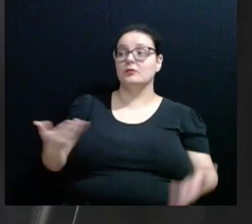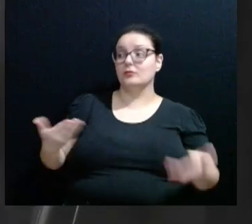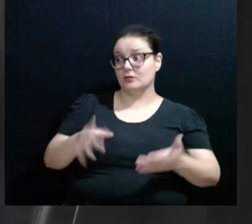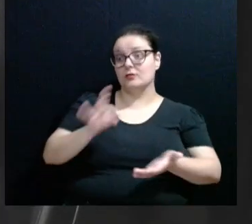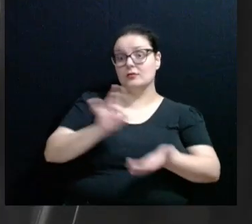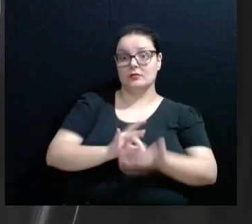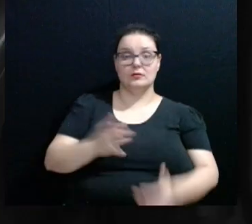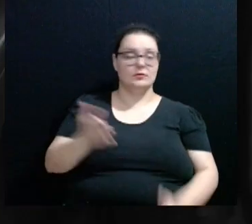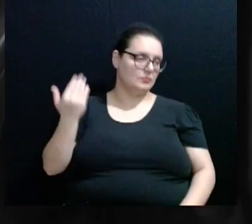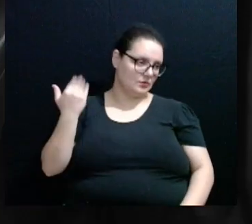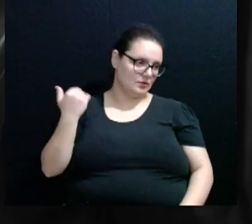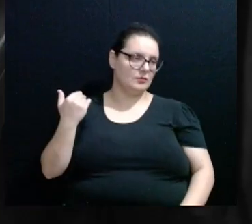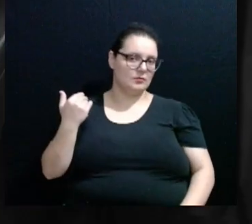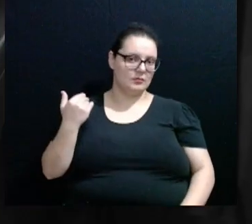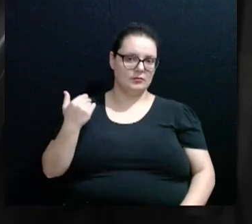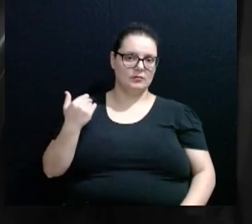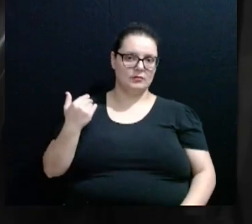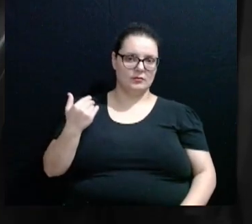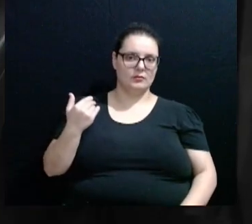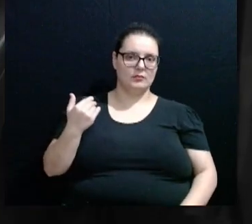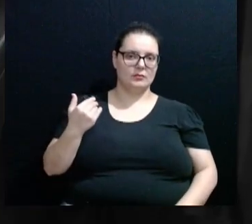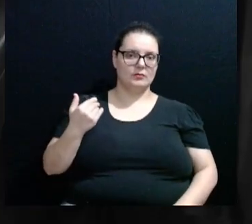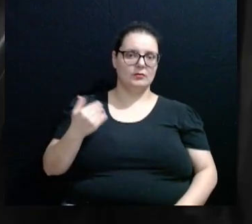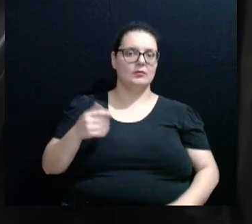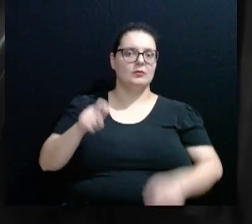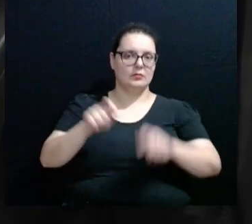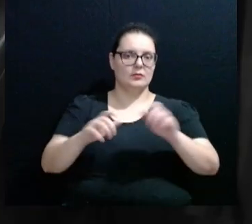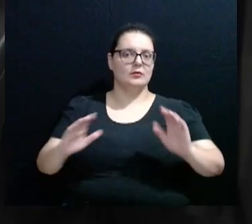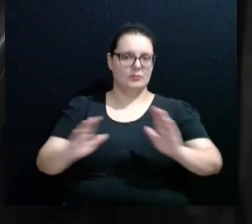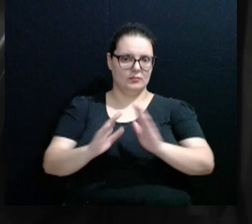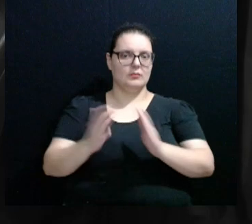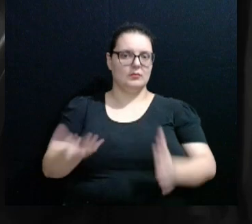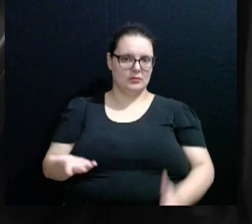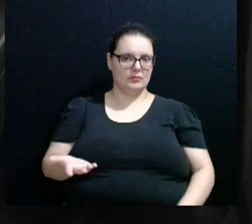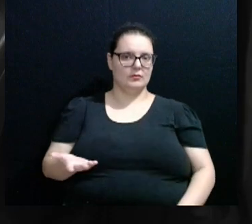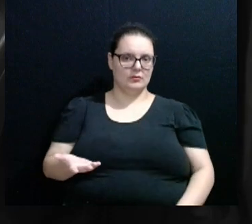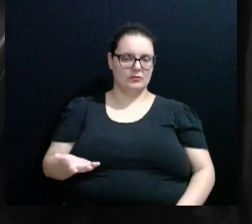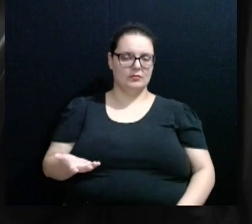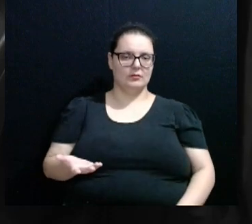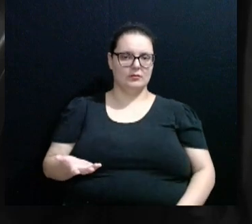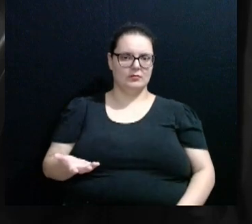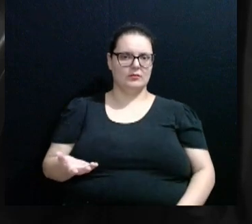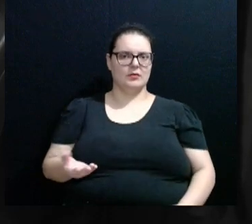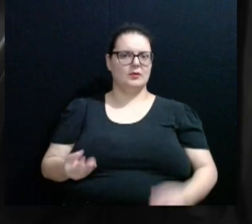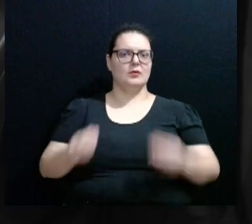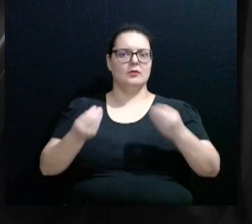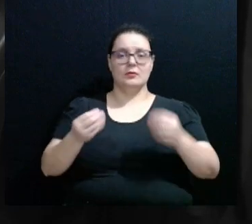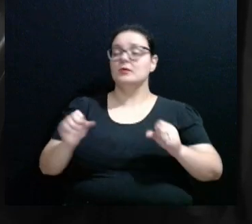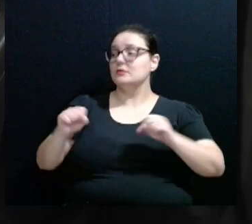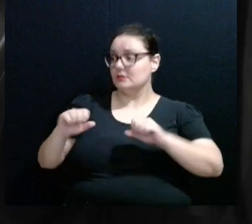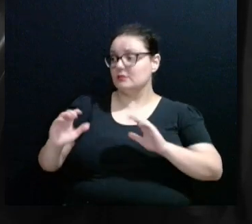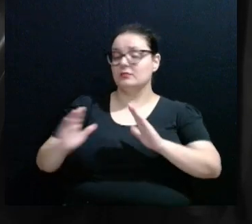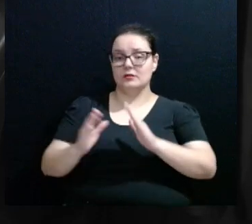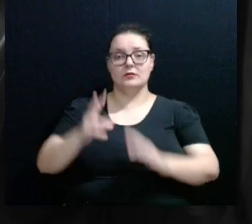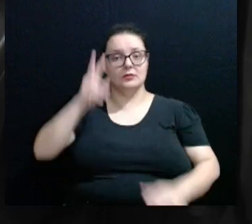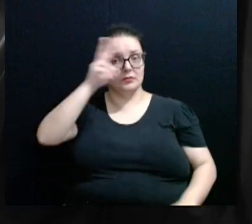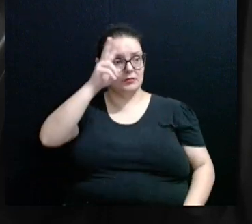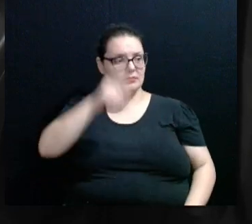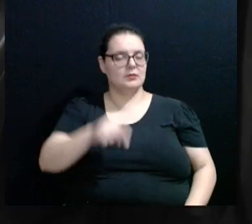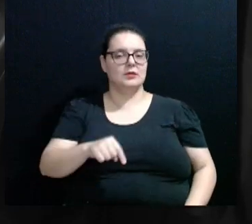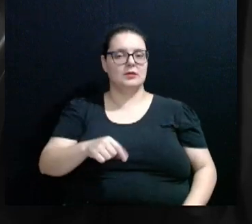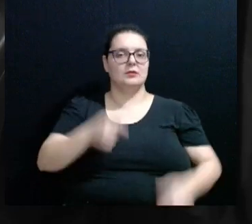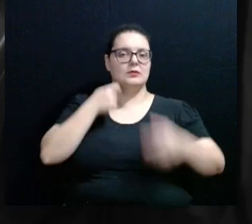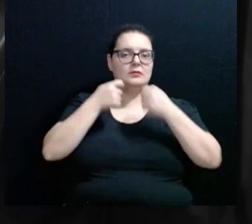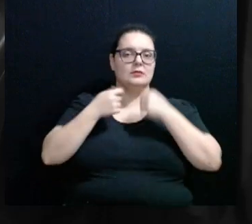Mas na época teve o pessoal enfrentando, você enfrentou mesmo, como que vai? Enfrentou. E eu lembro que na época eu te entrevistei, você